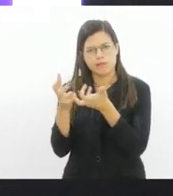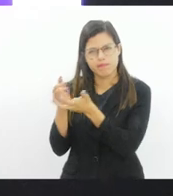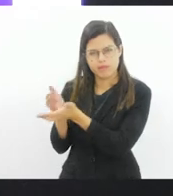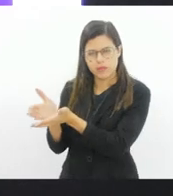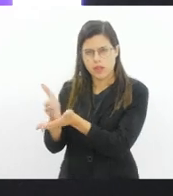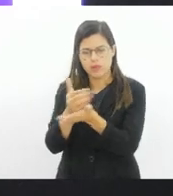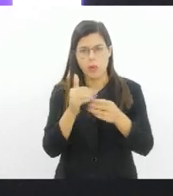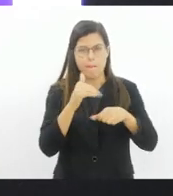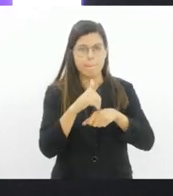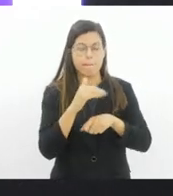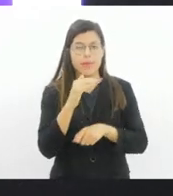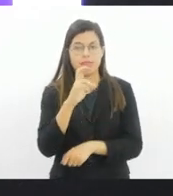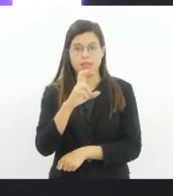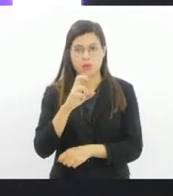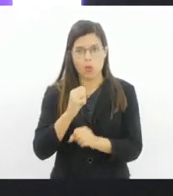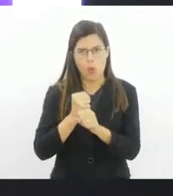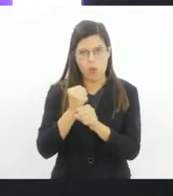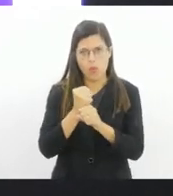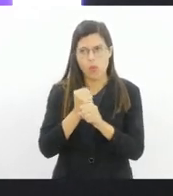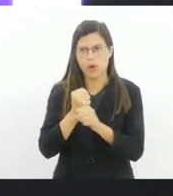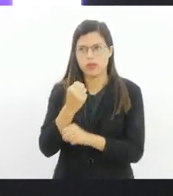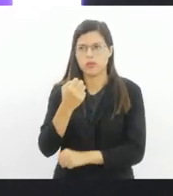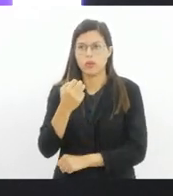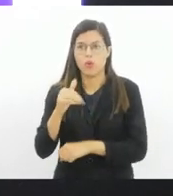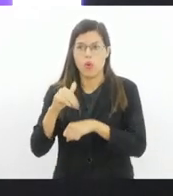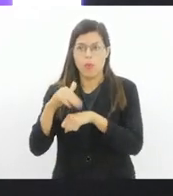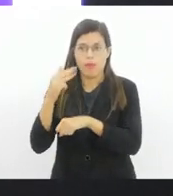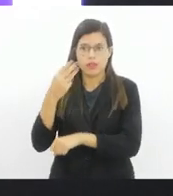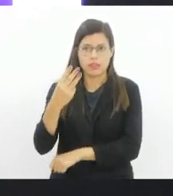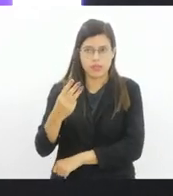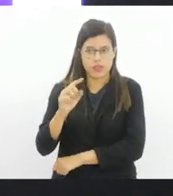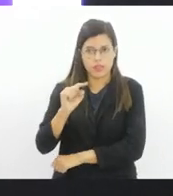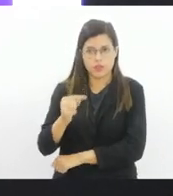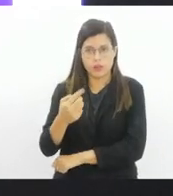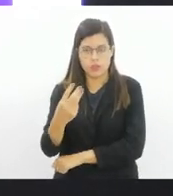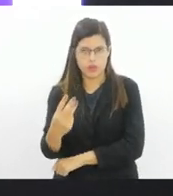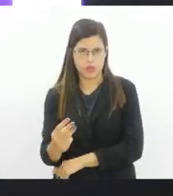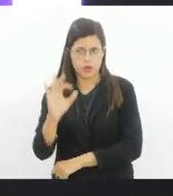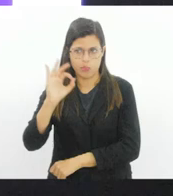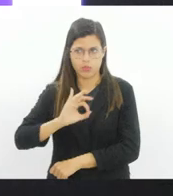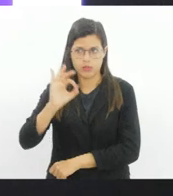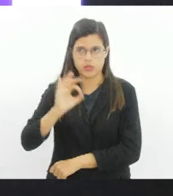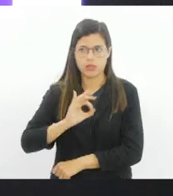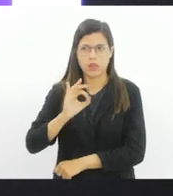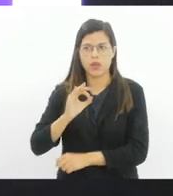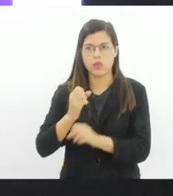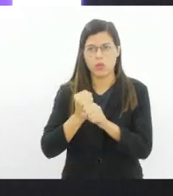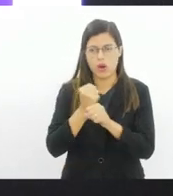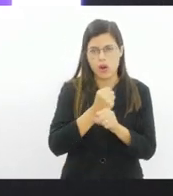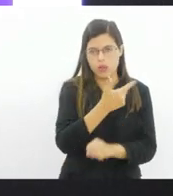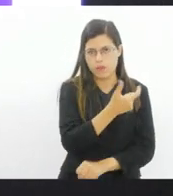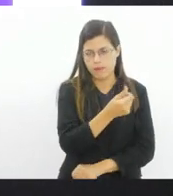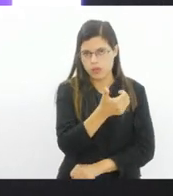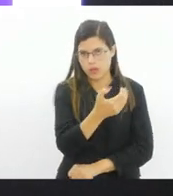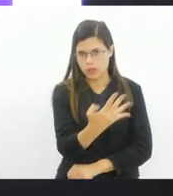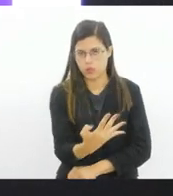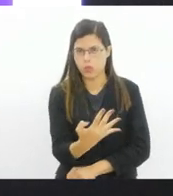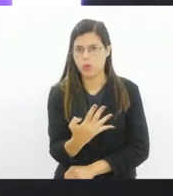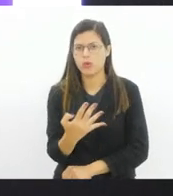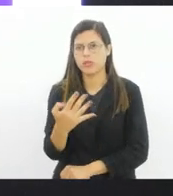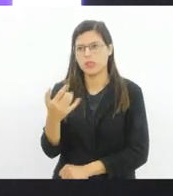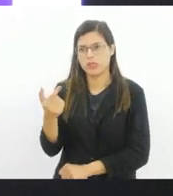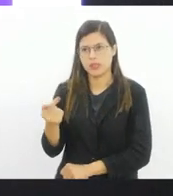de 5 anos, passa de 3,3% em 2014 para 9,7%